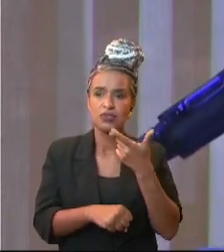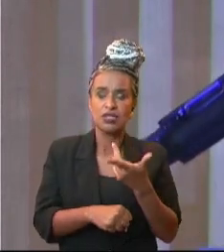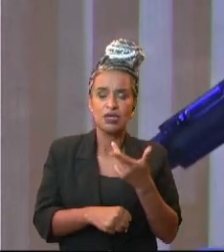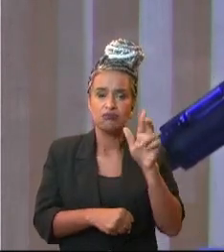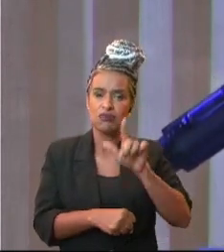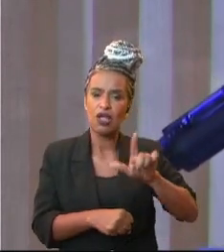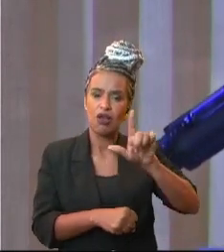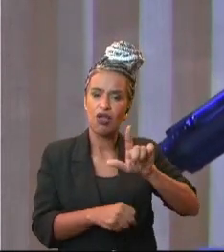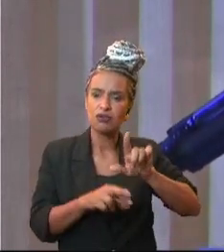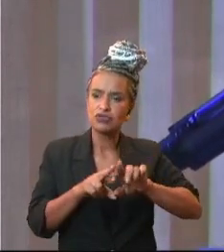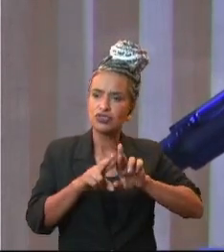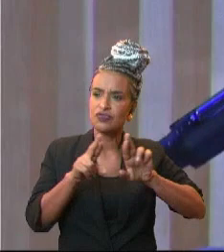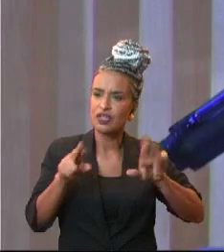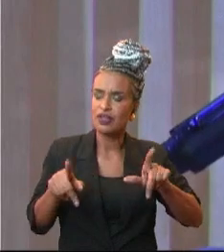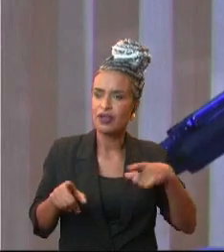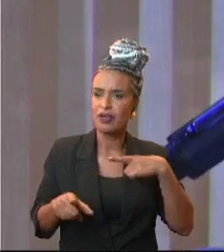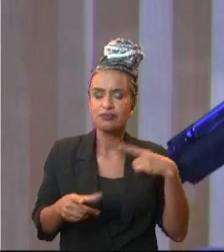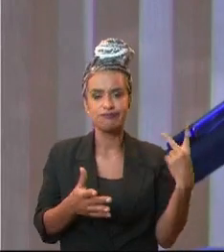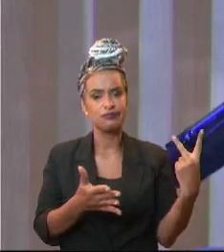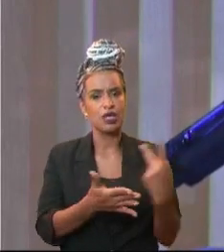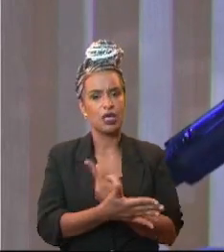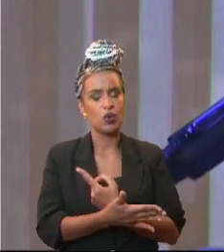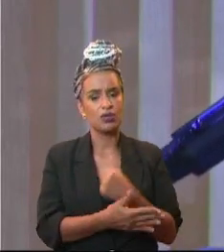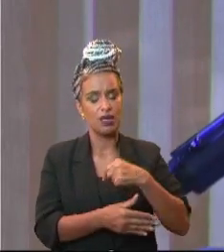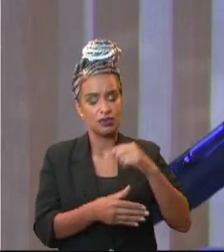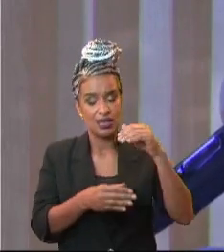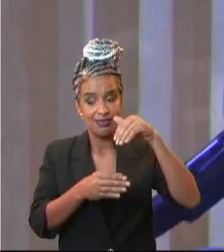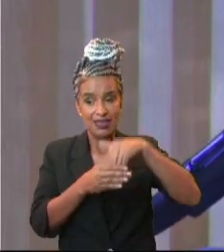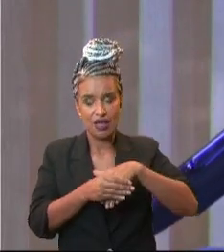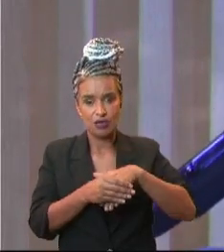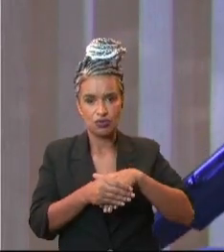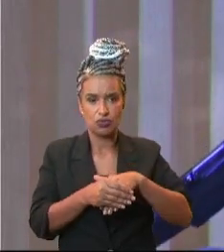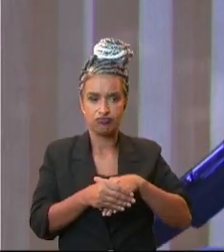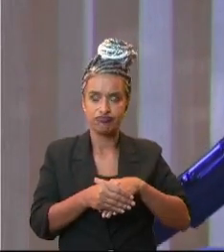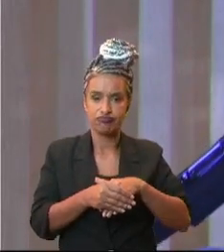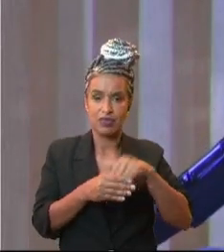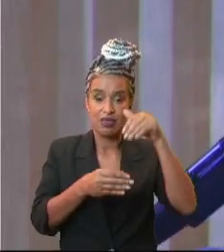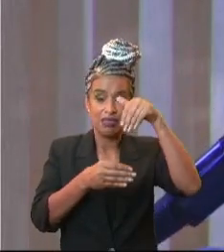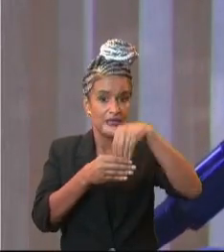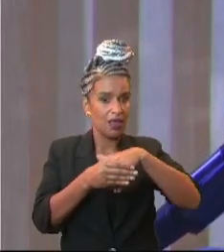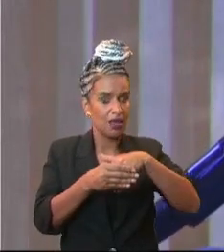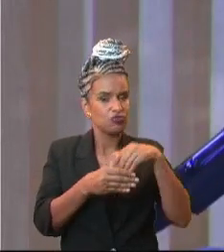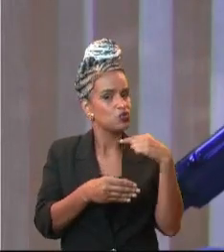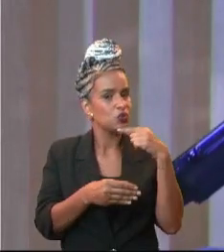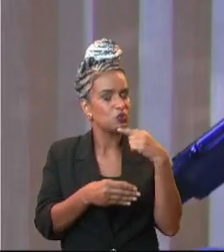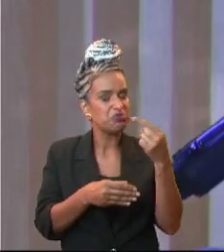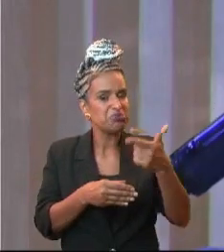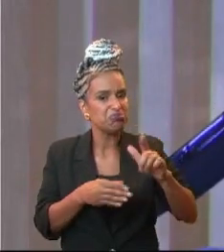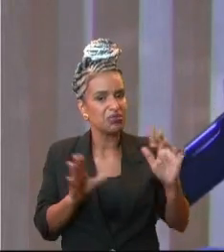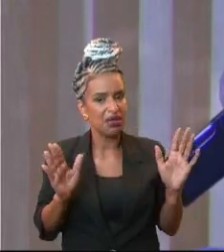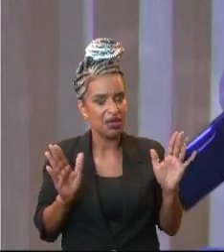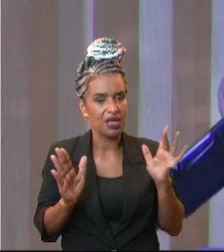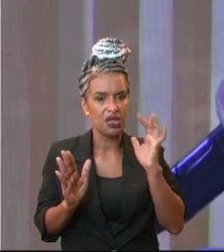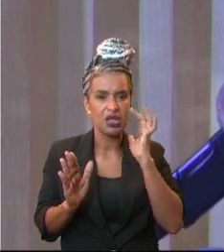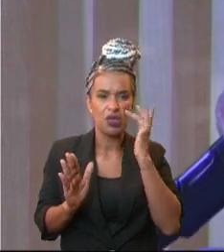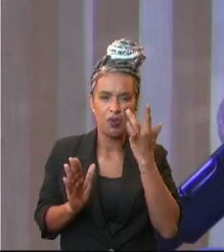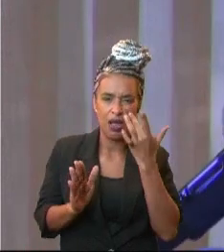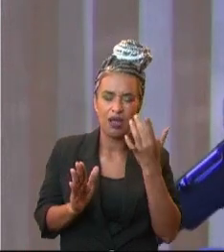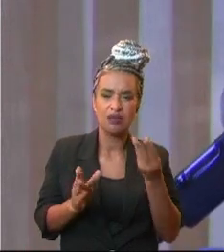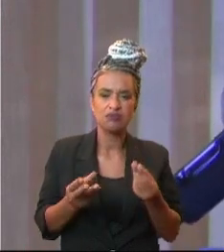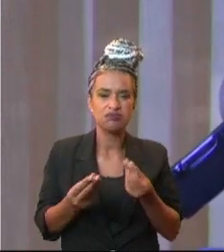de uma lógica diferente do que acontece domesticamente. Domesticamente não há dúvidas, né? Todo acho que existe